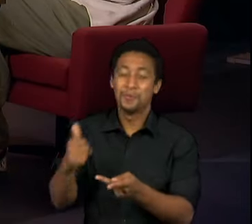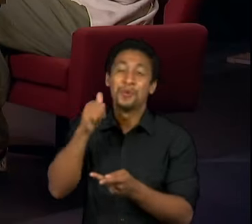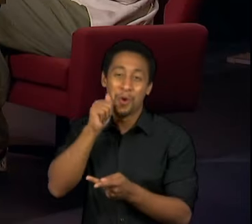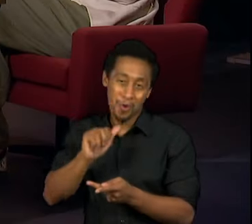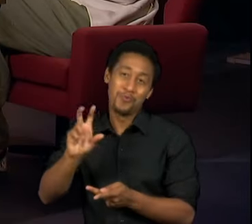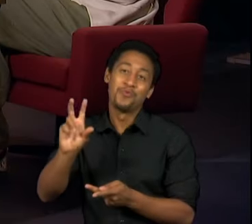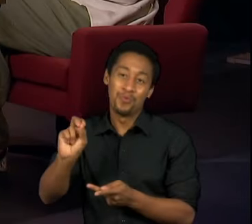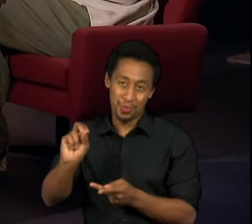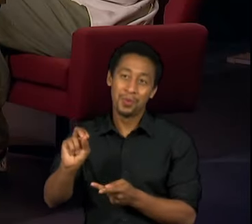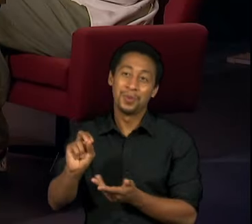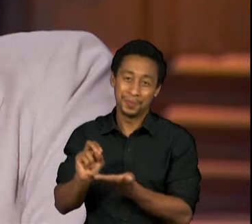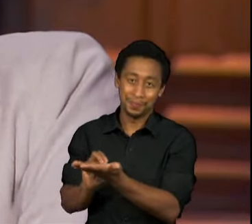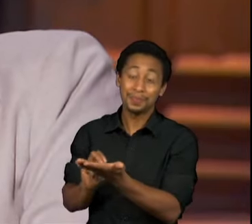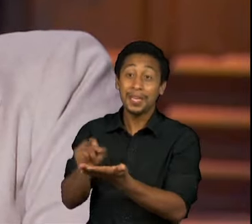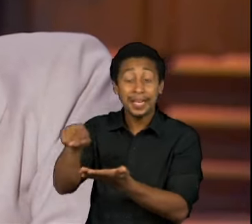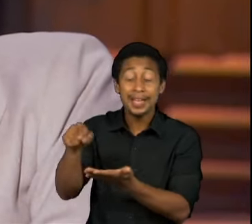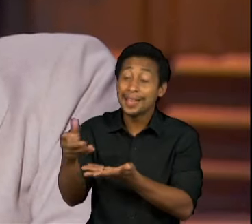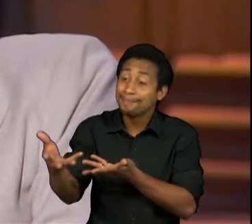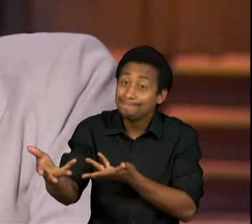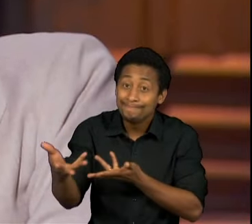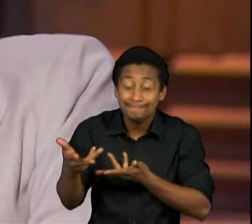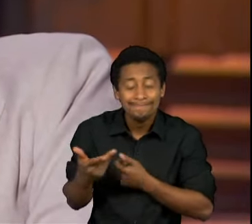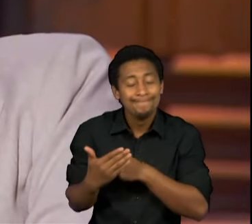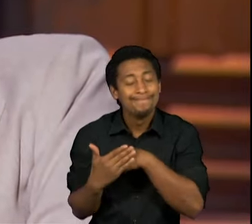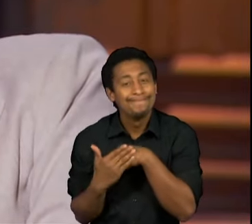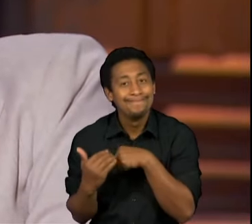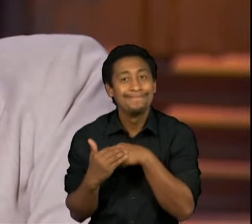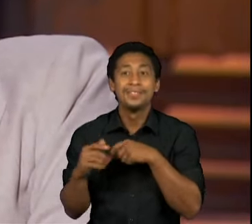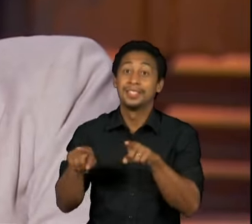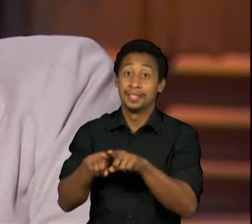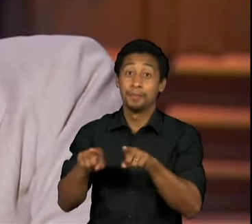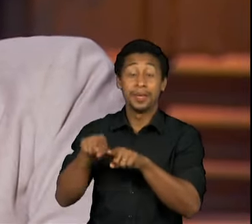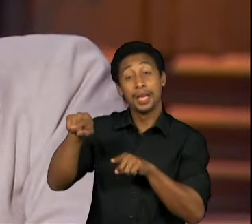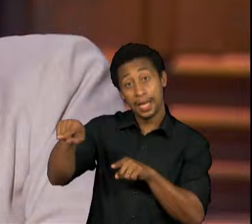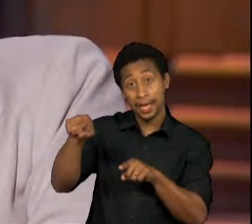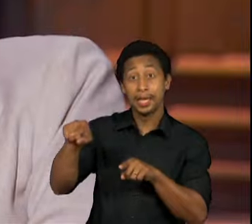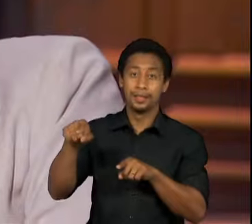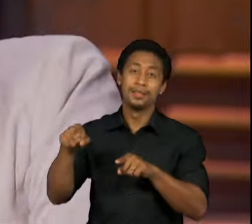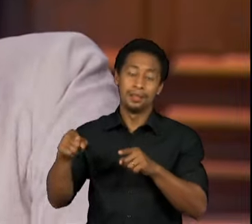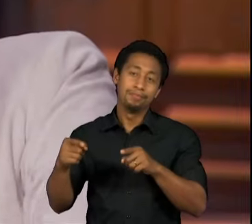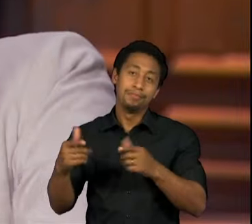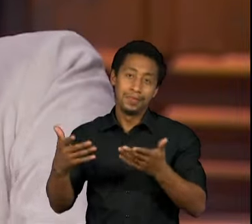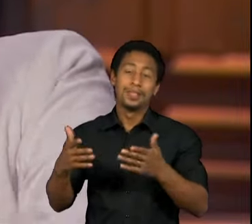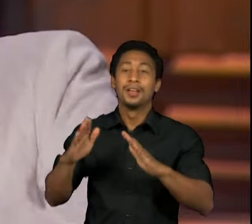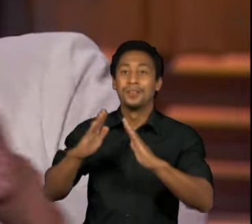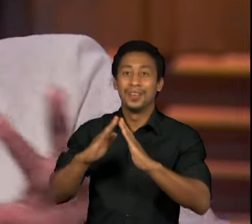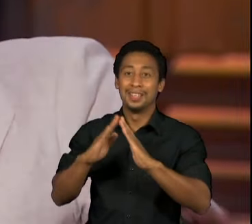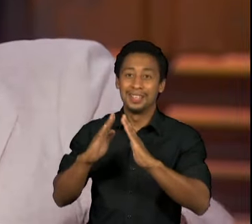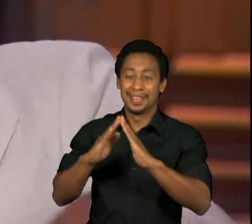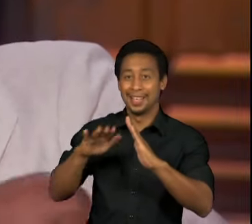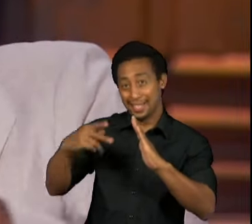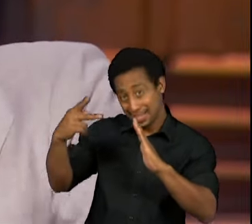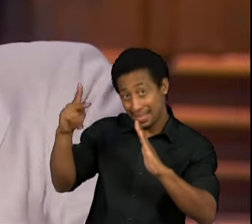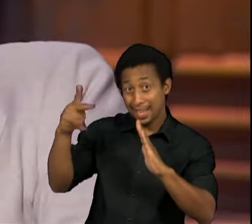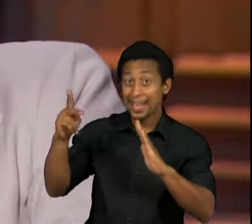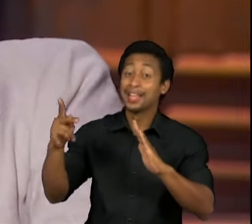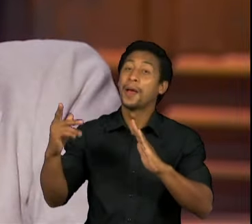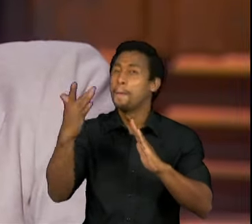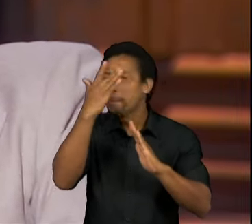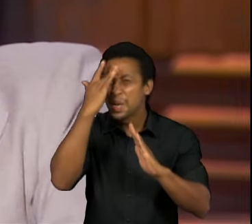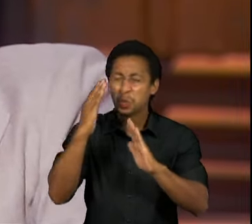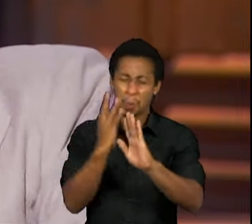era muito acolhedora comigo e era benzedeira em Piracicaba Então os dias que ela tem dia fazer a filas gigantescas